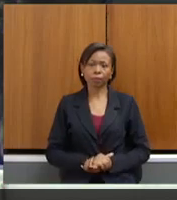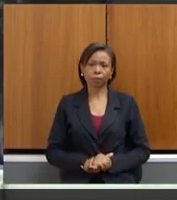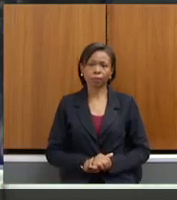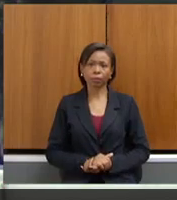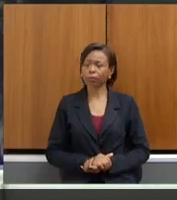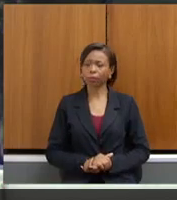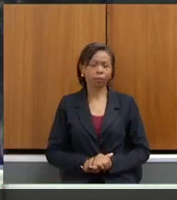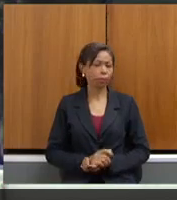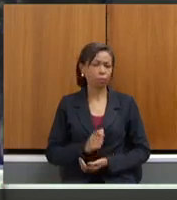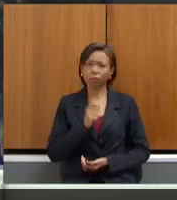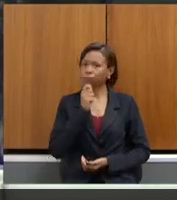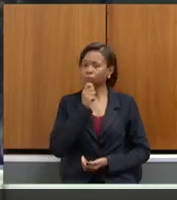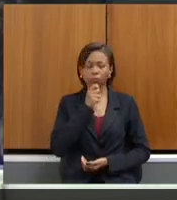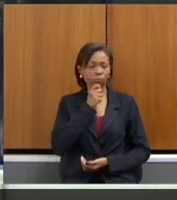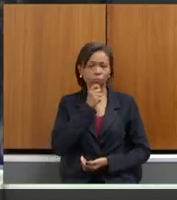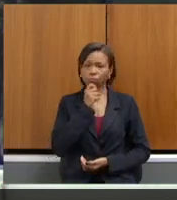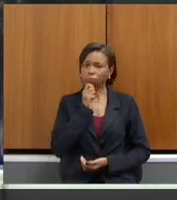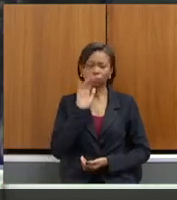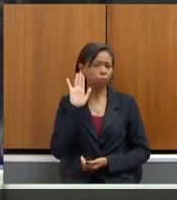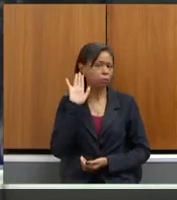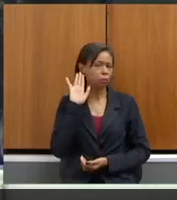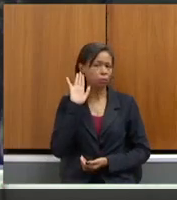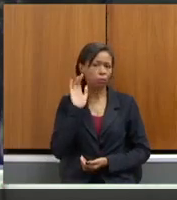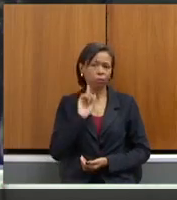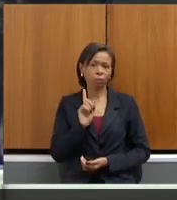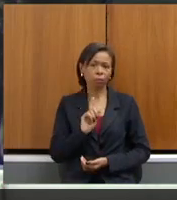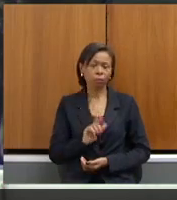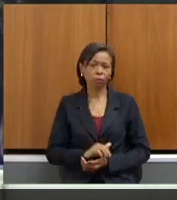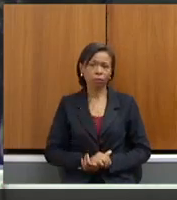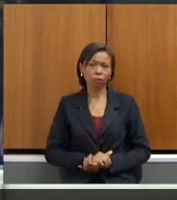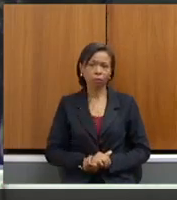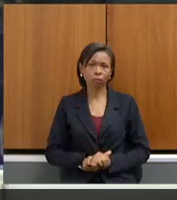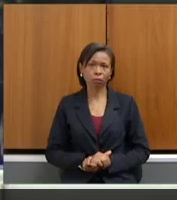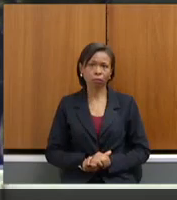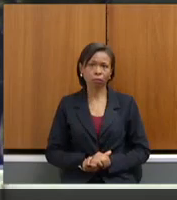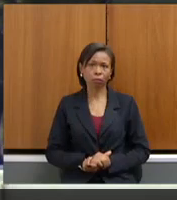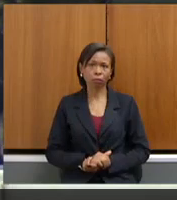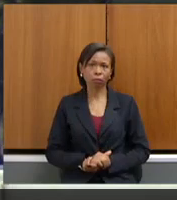e não Não vamos não Estamos envolvidos em